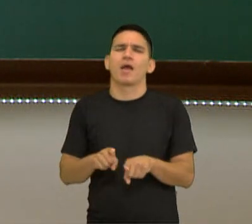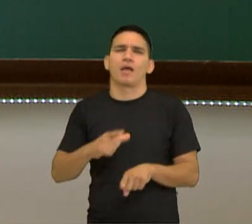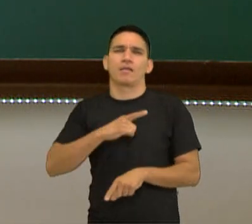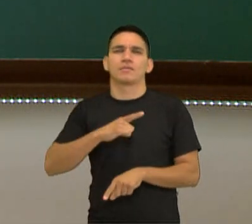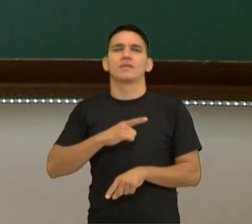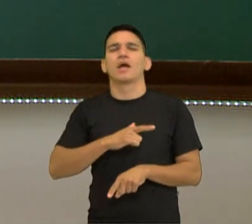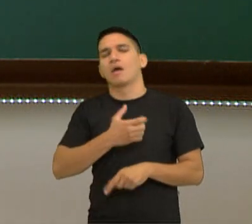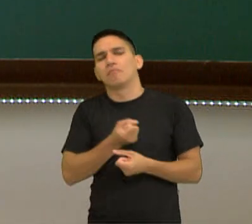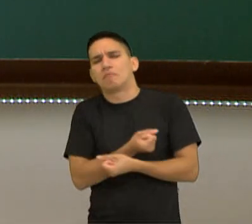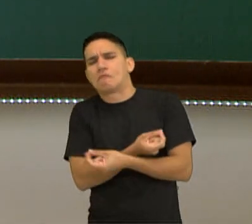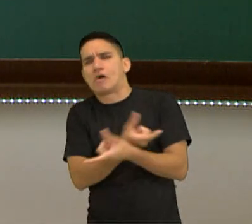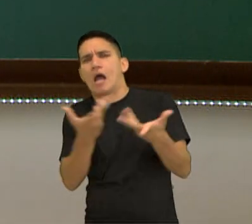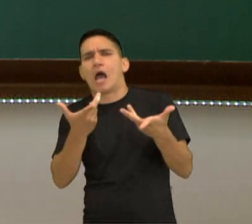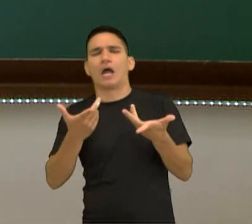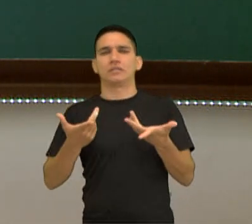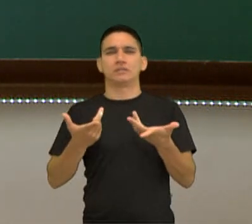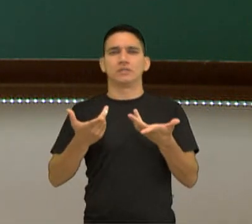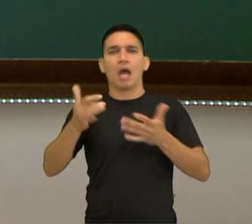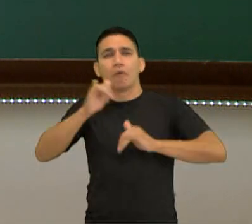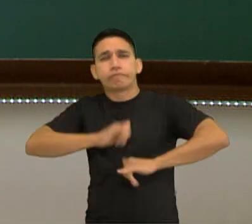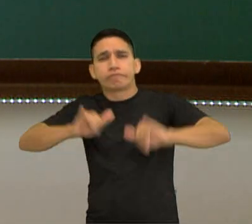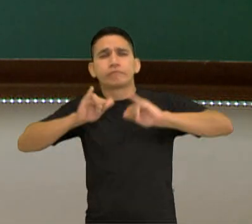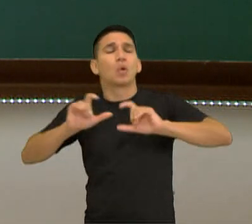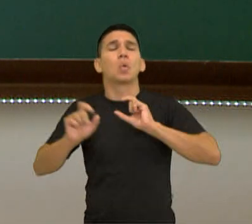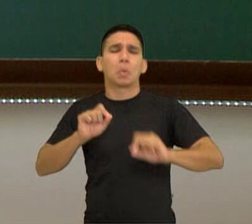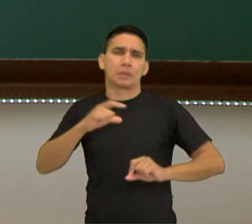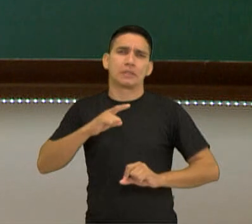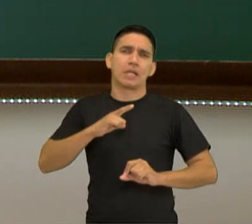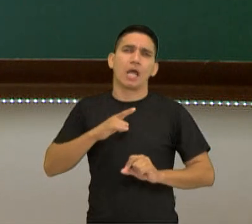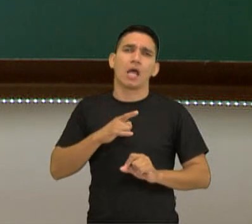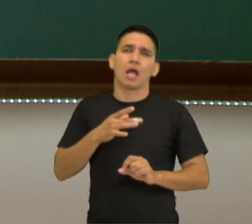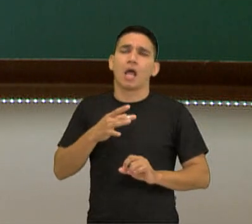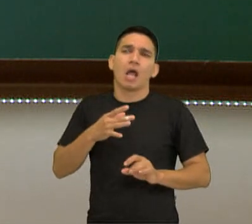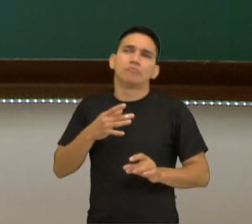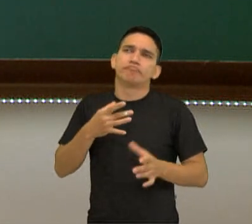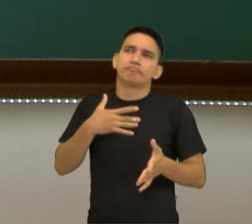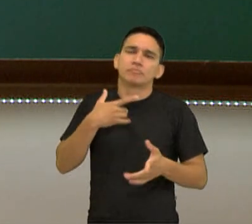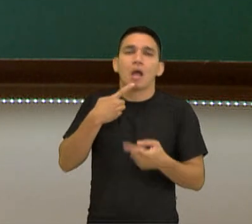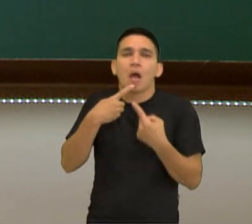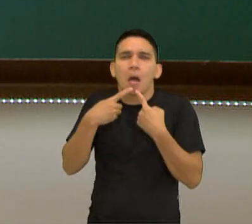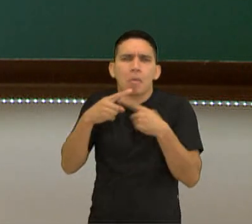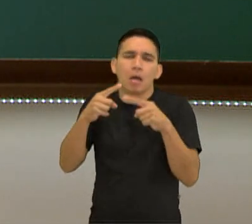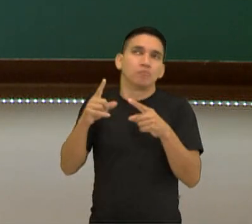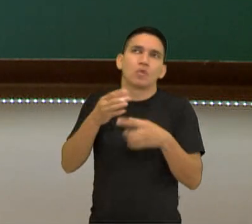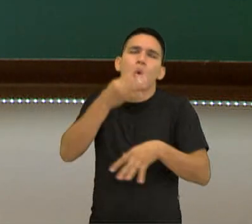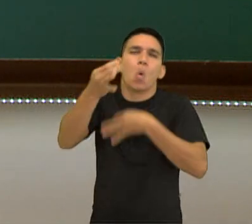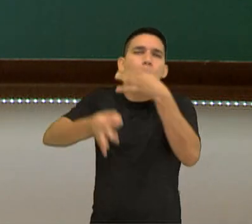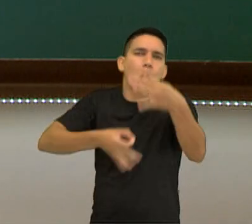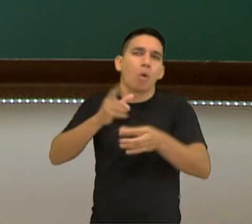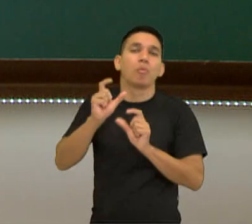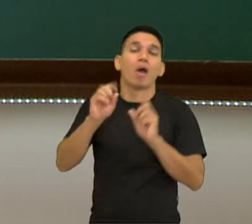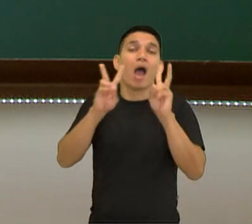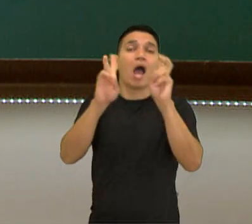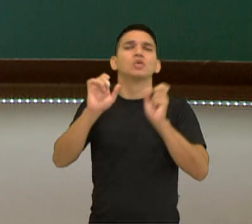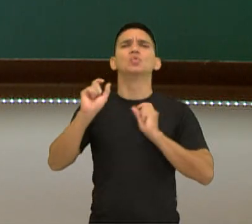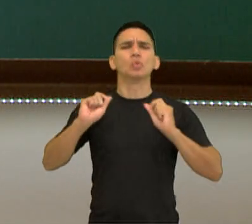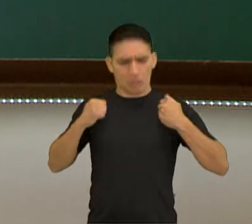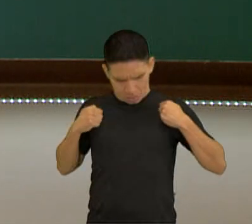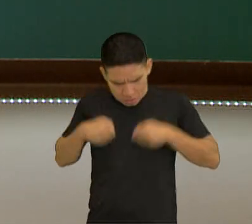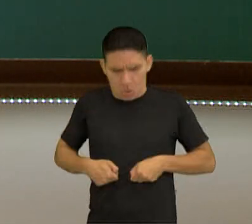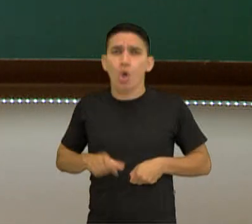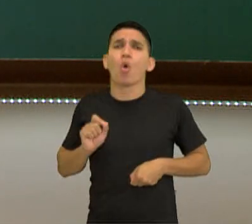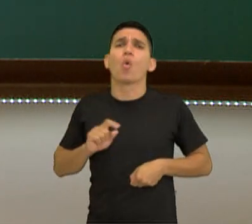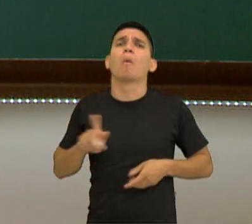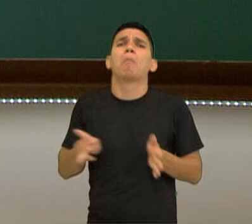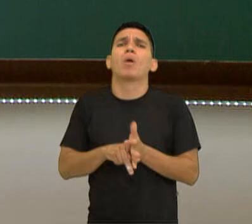aí alguns comentários, né? Alguns dizeres sobre o que vestir,